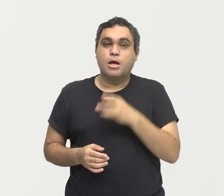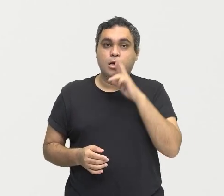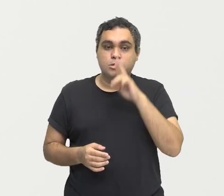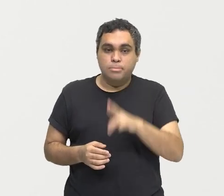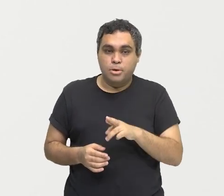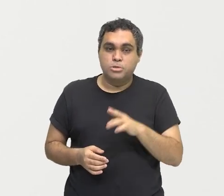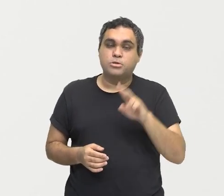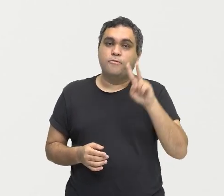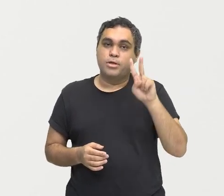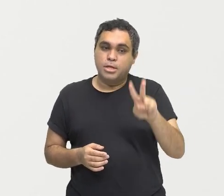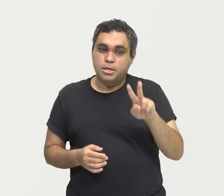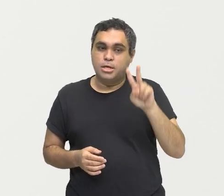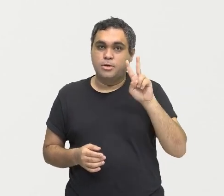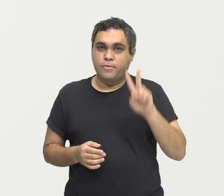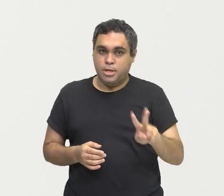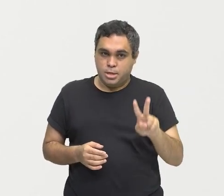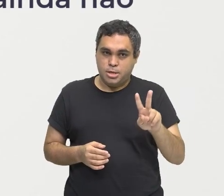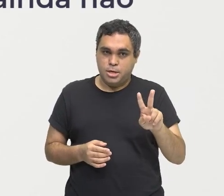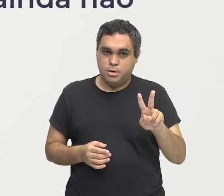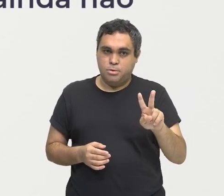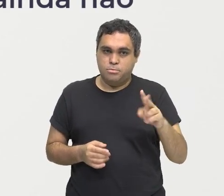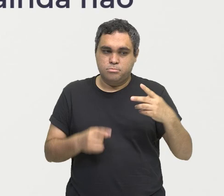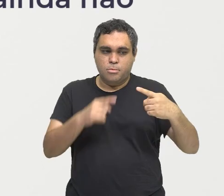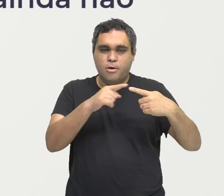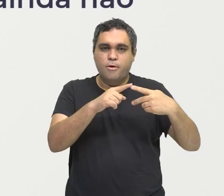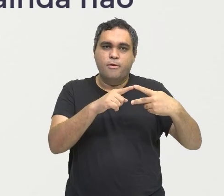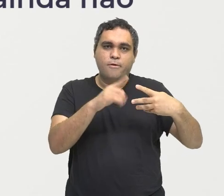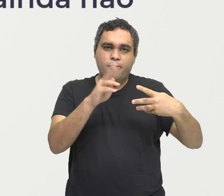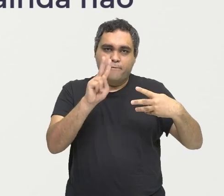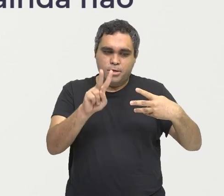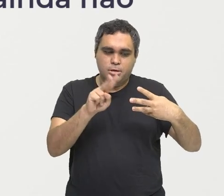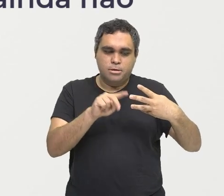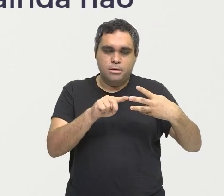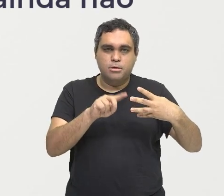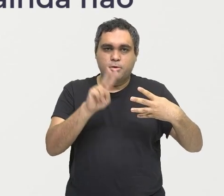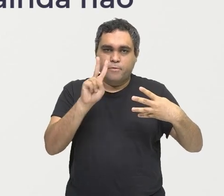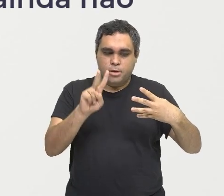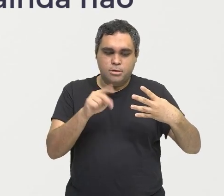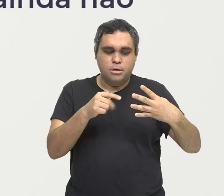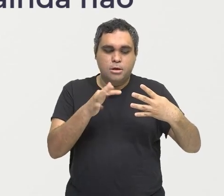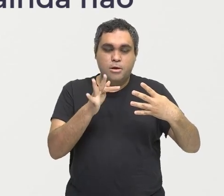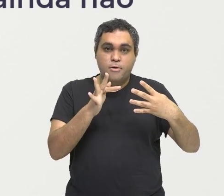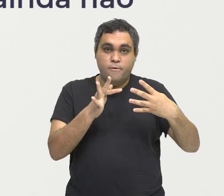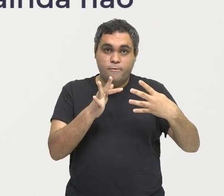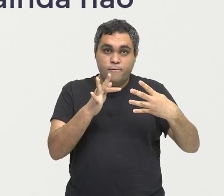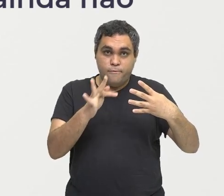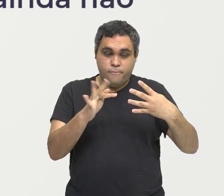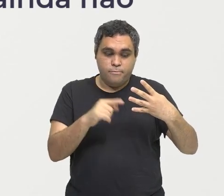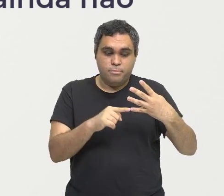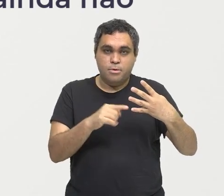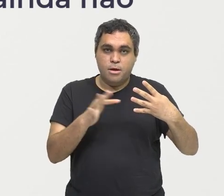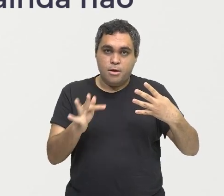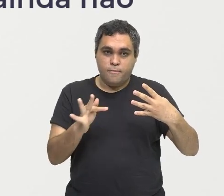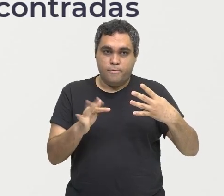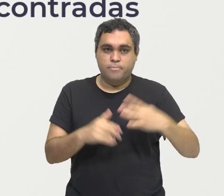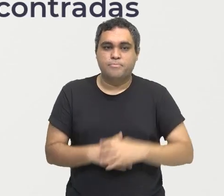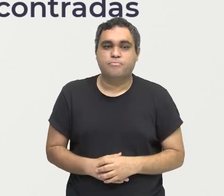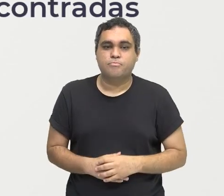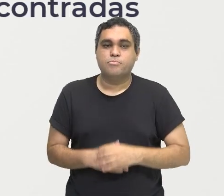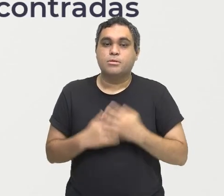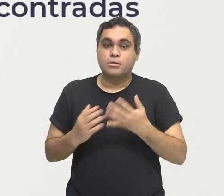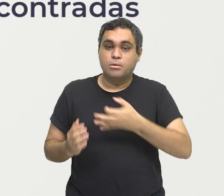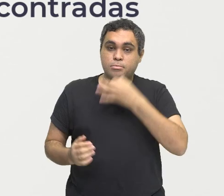Então, ficou verdadeiro, verdadeiro, falso e falso, tá? Então, olha só. O produto interno bruto do